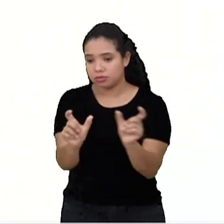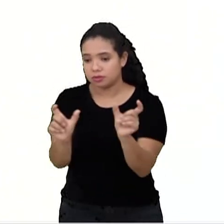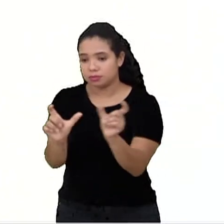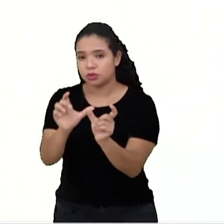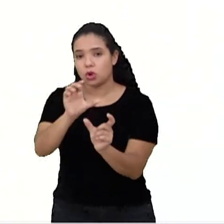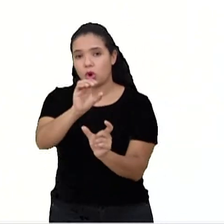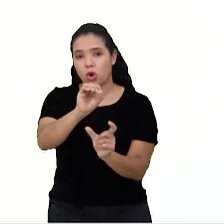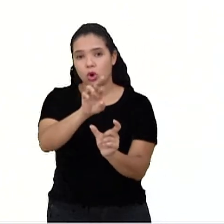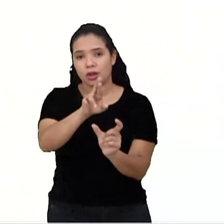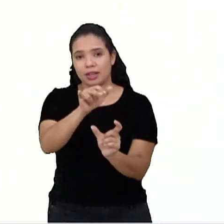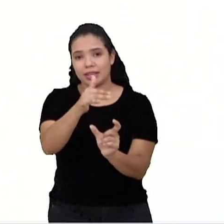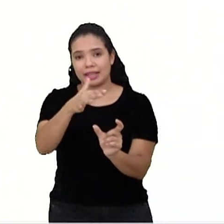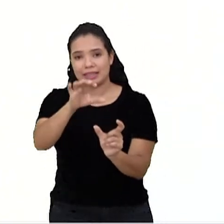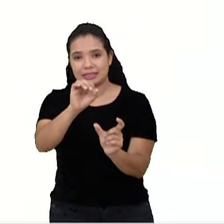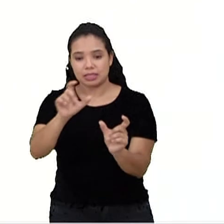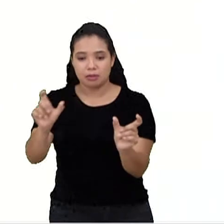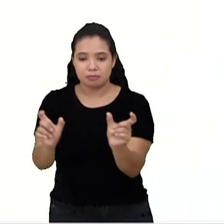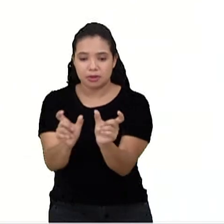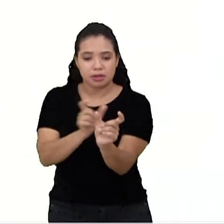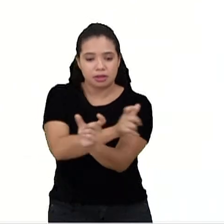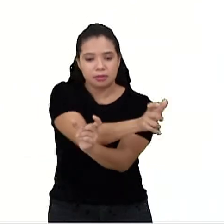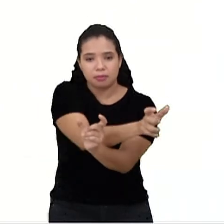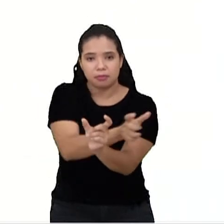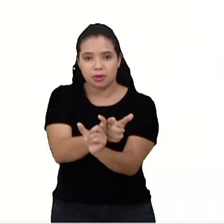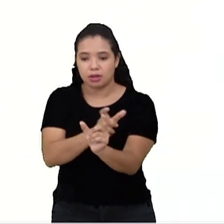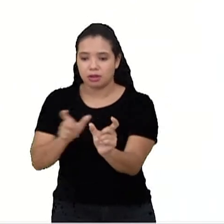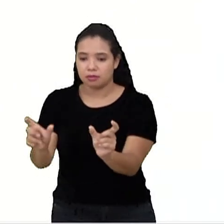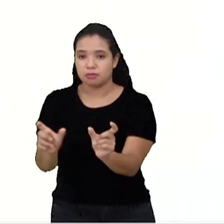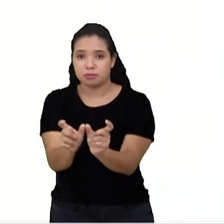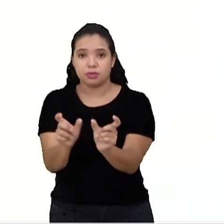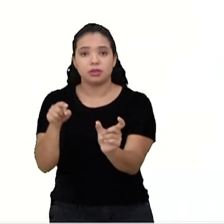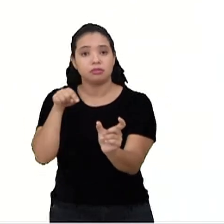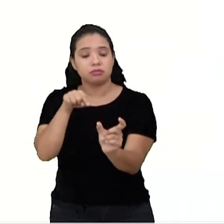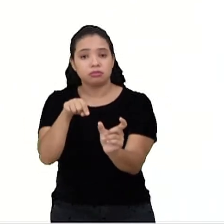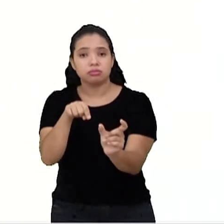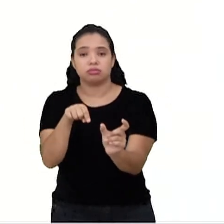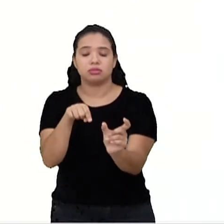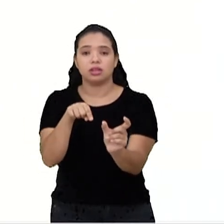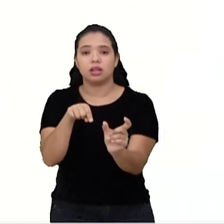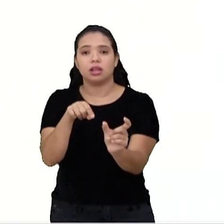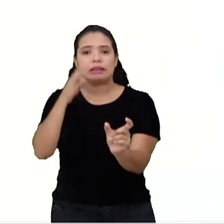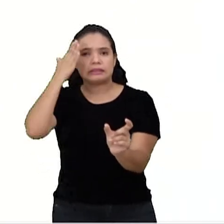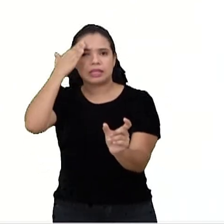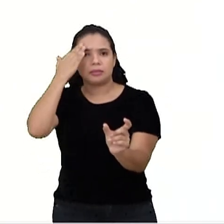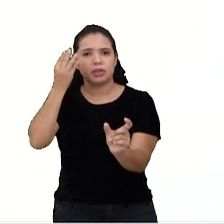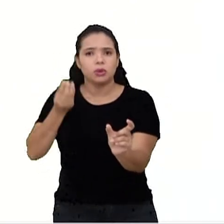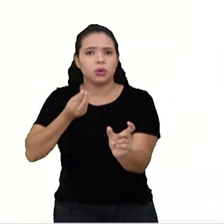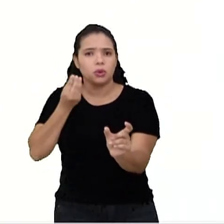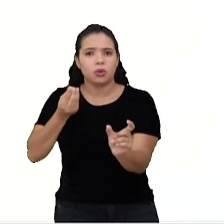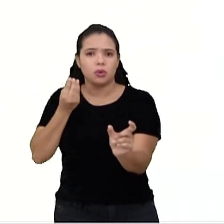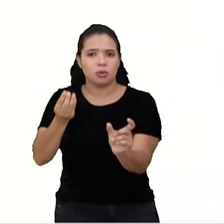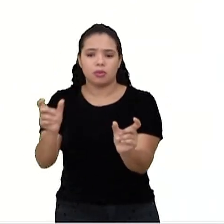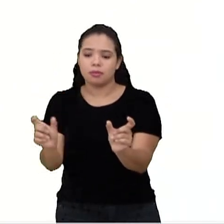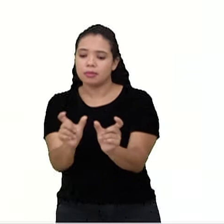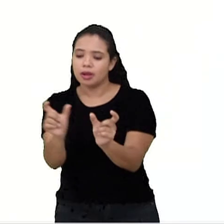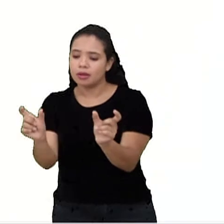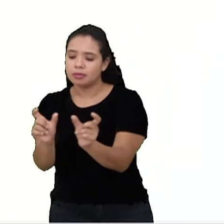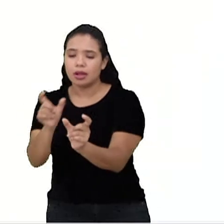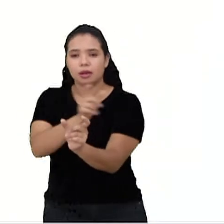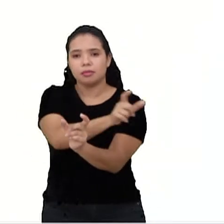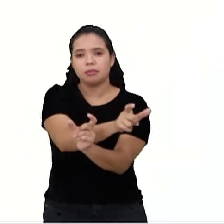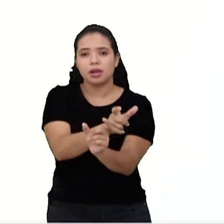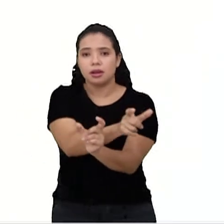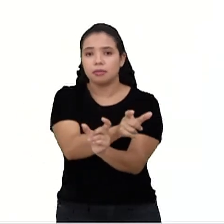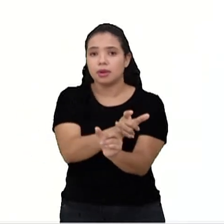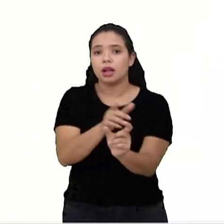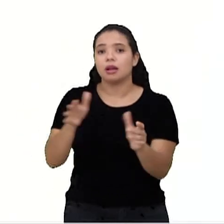num verbo ou numa locução verbal, a maneira prática de saber quantas orações existem no período